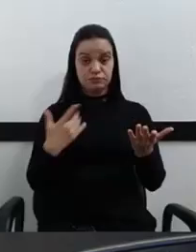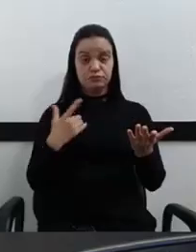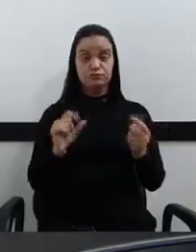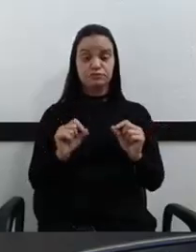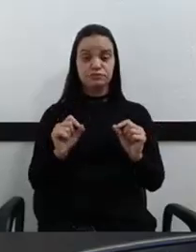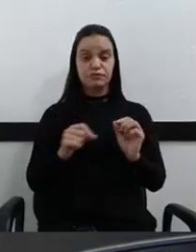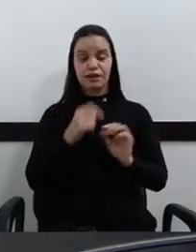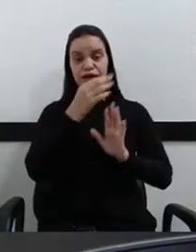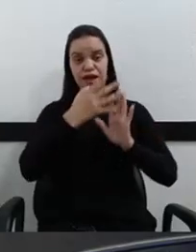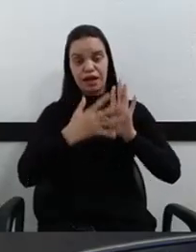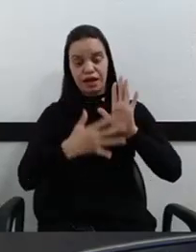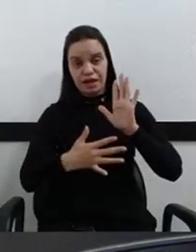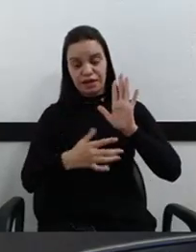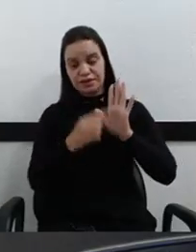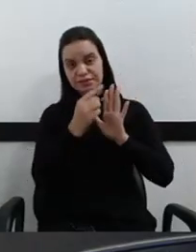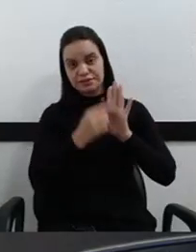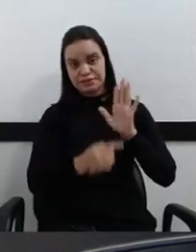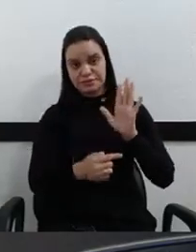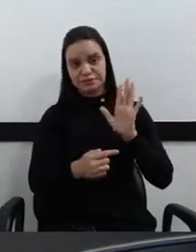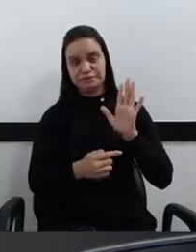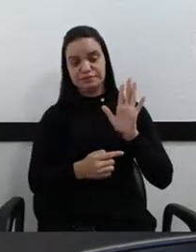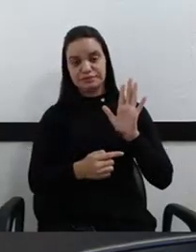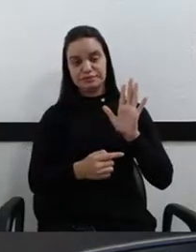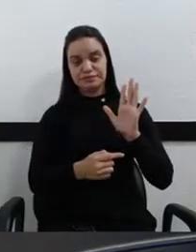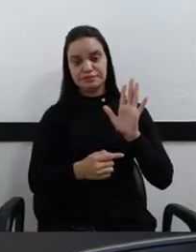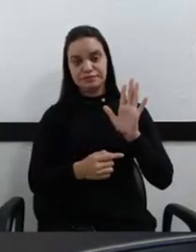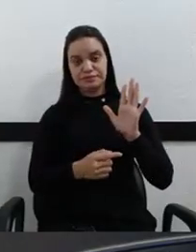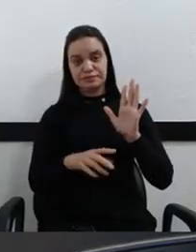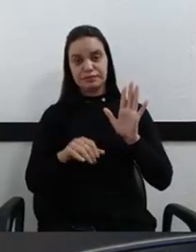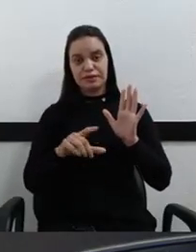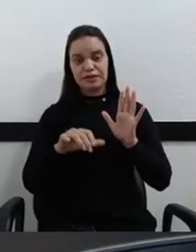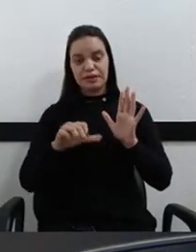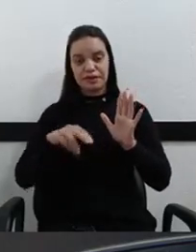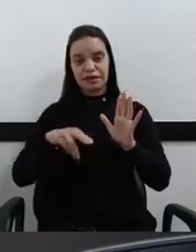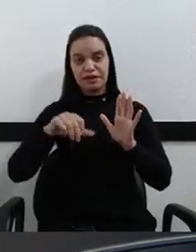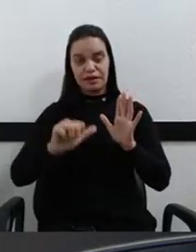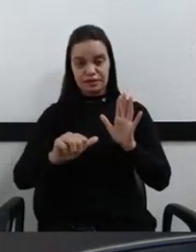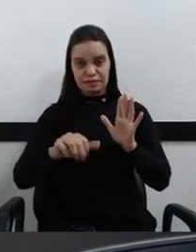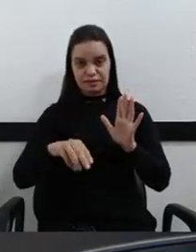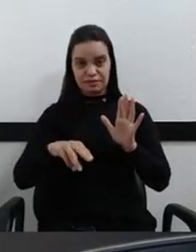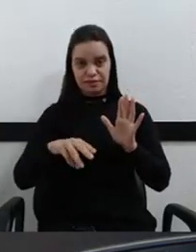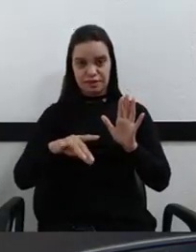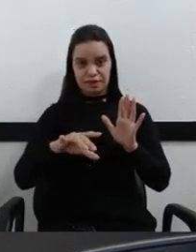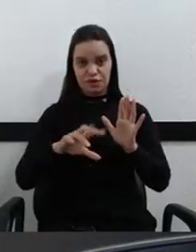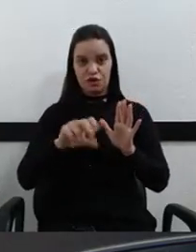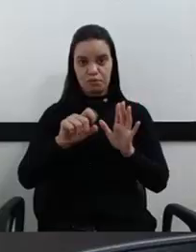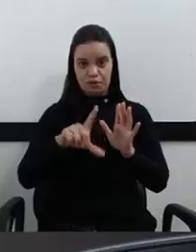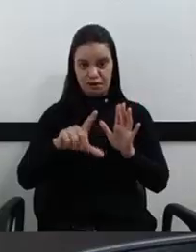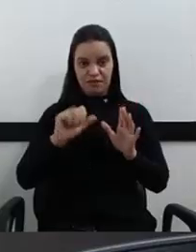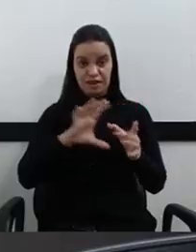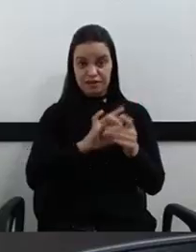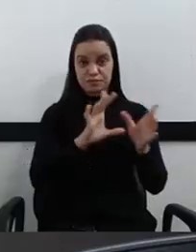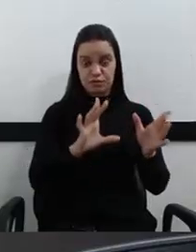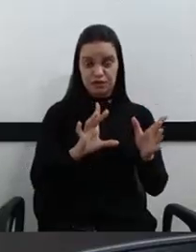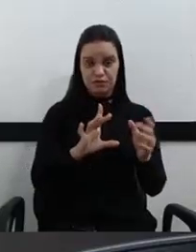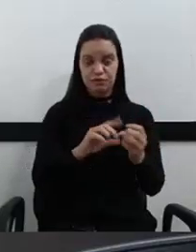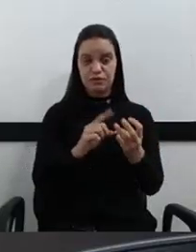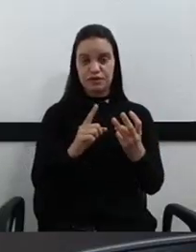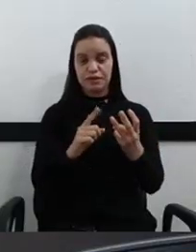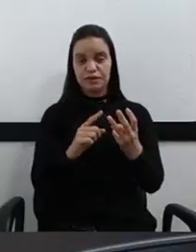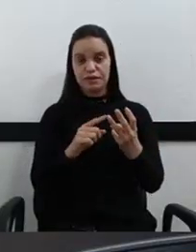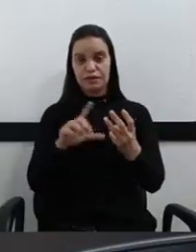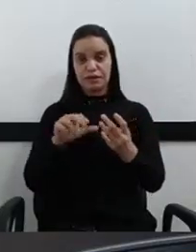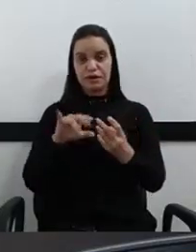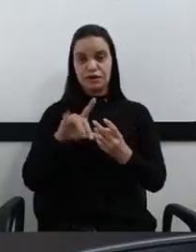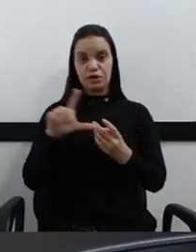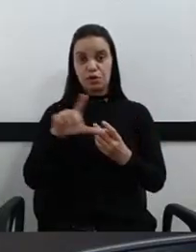a lista de integrantes que passam a integrar no DEM é a seguinte: Yasmin Oliveira Mercadante Pestana, como integrante na vaga que está em aberto. A primeira suplente,